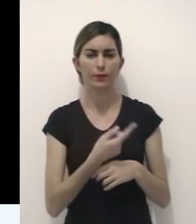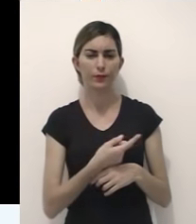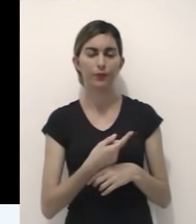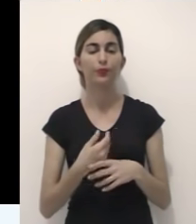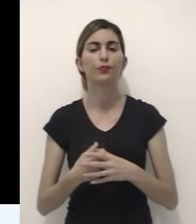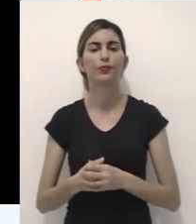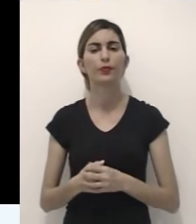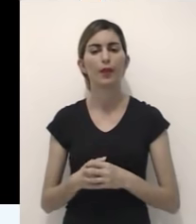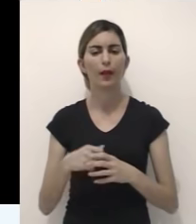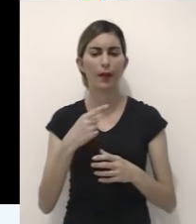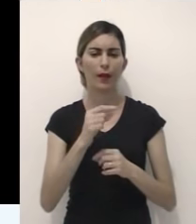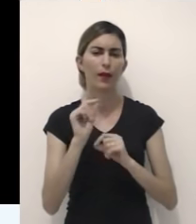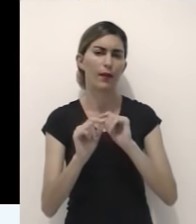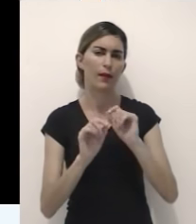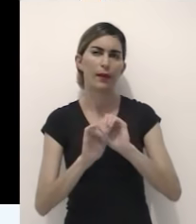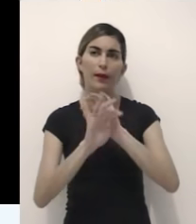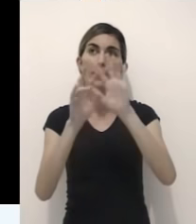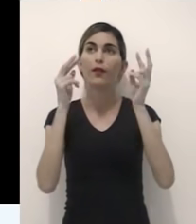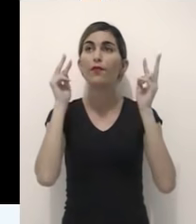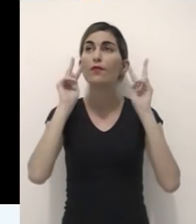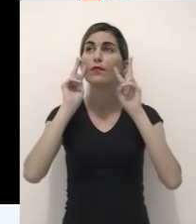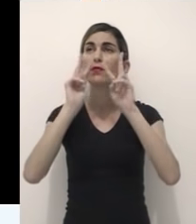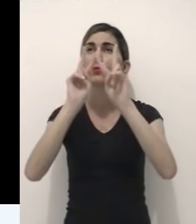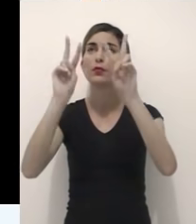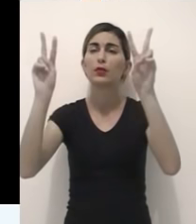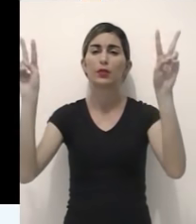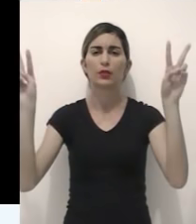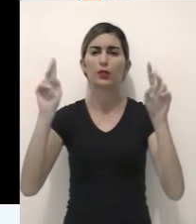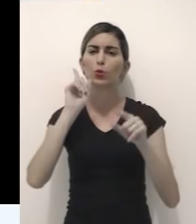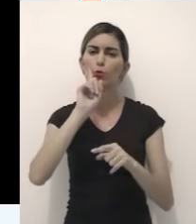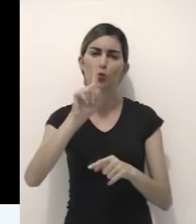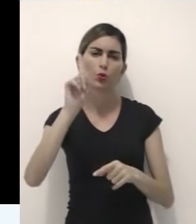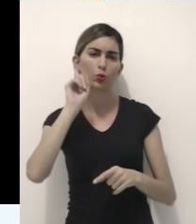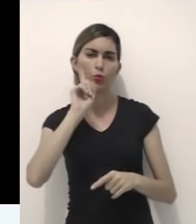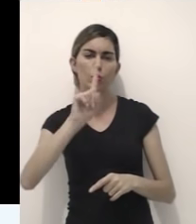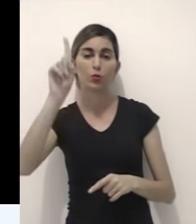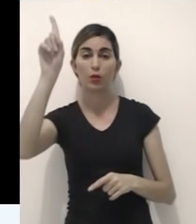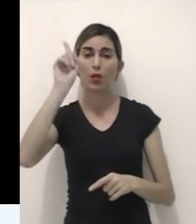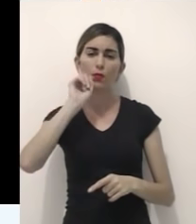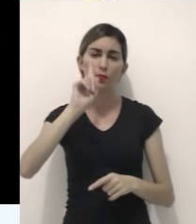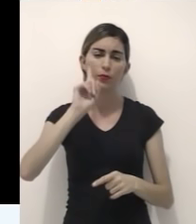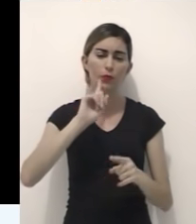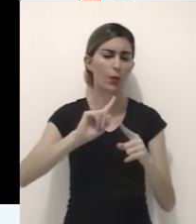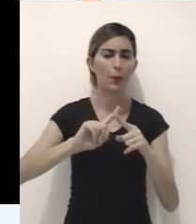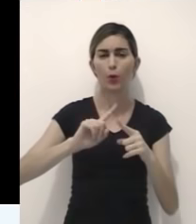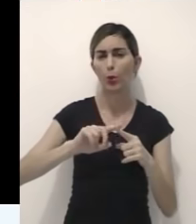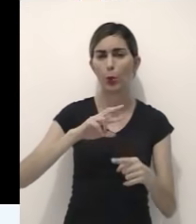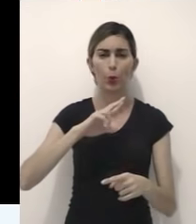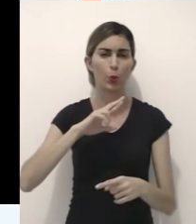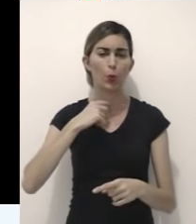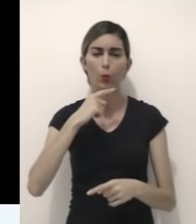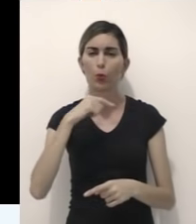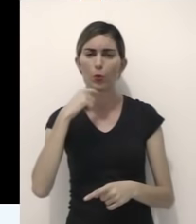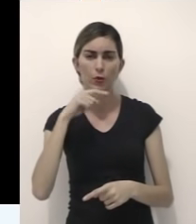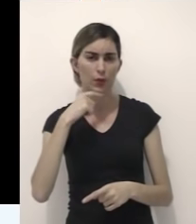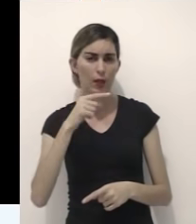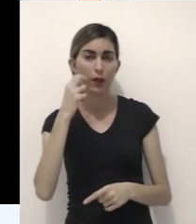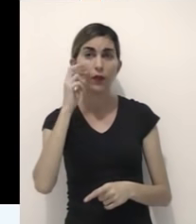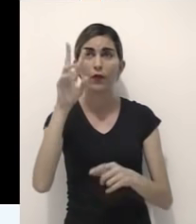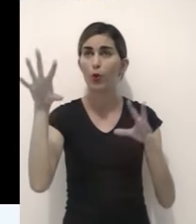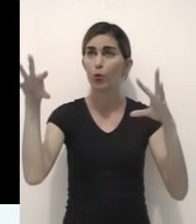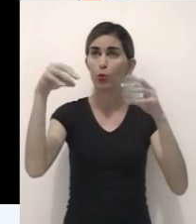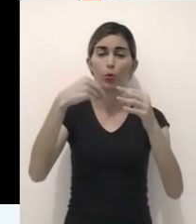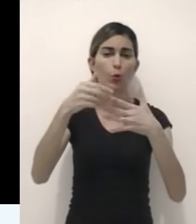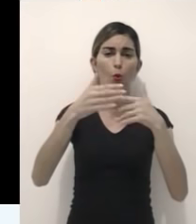de outubro de 2004 era amplamente visível nos Estados Unidos. Isso porque não é possível ver